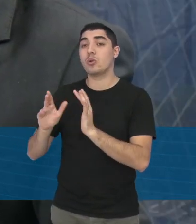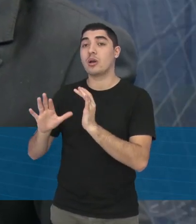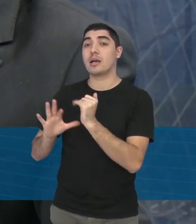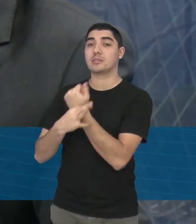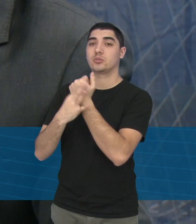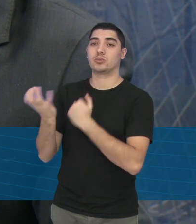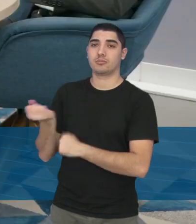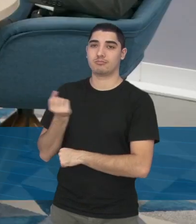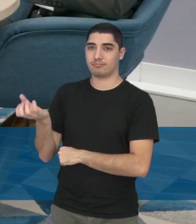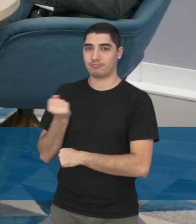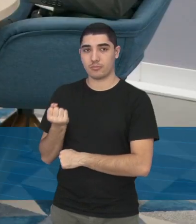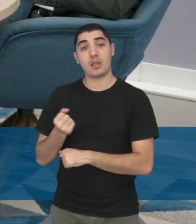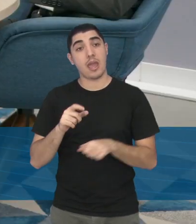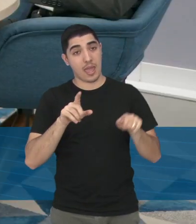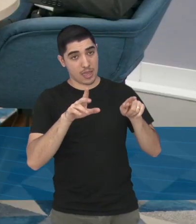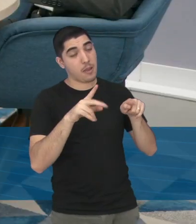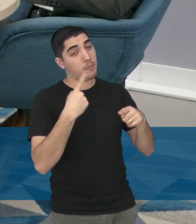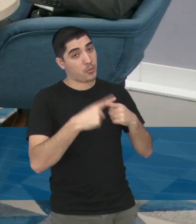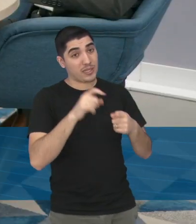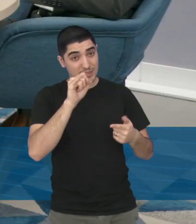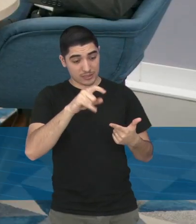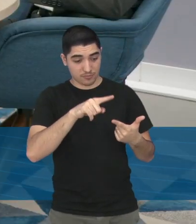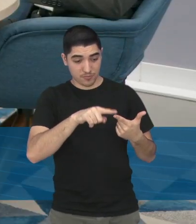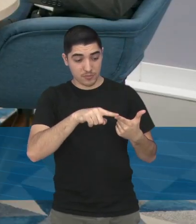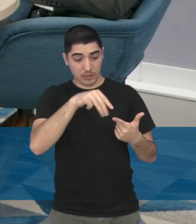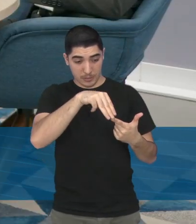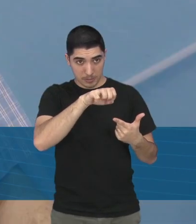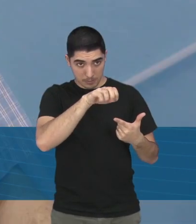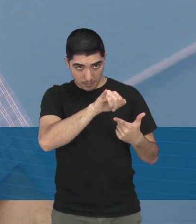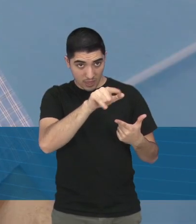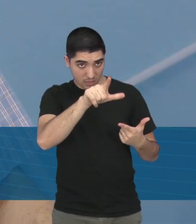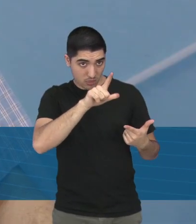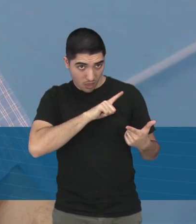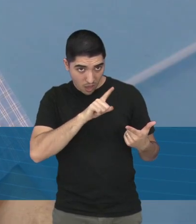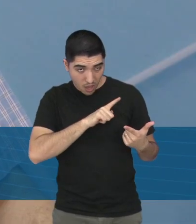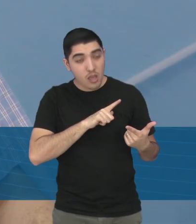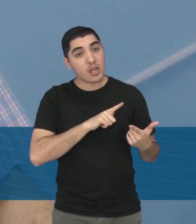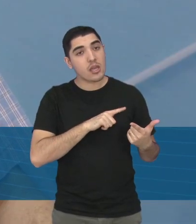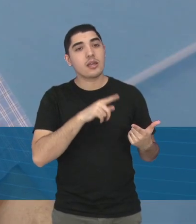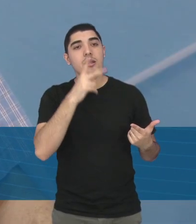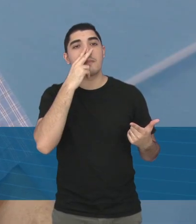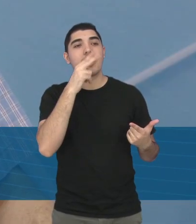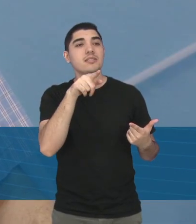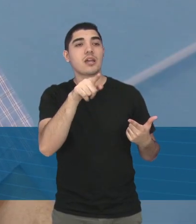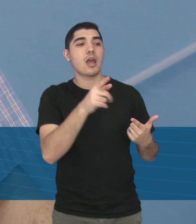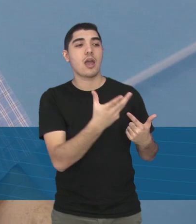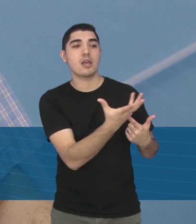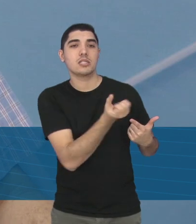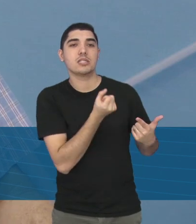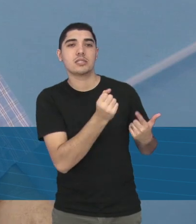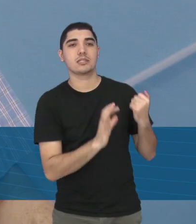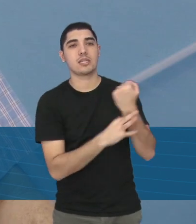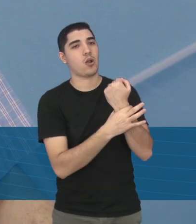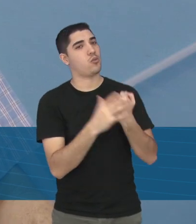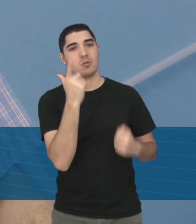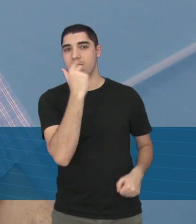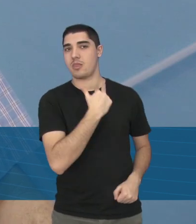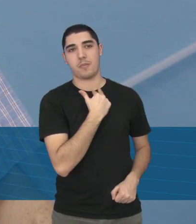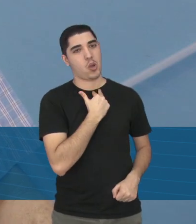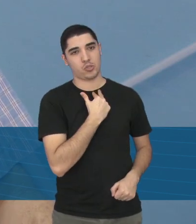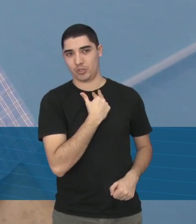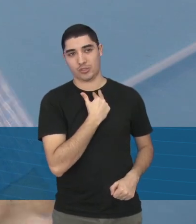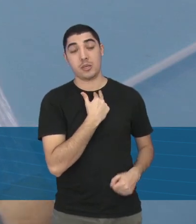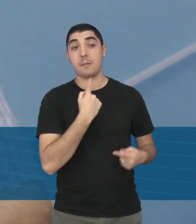né? Porque aí, se você tem uma MEI, você abriu mão de ter de receber o seguro-desemprego,